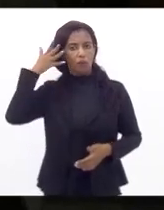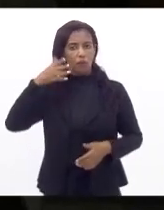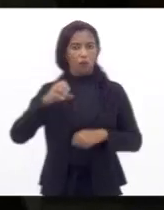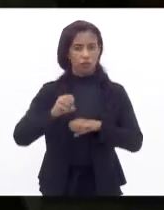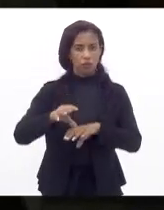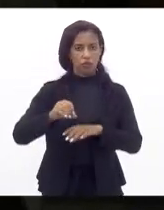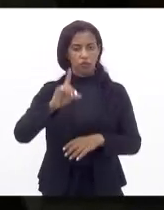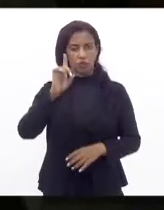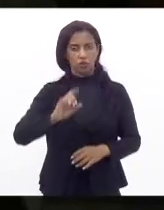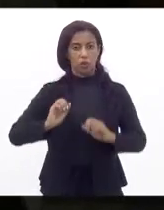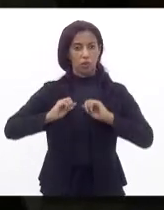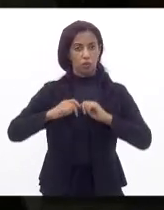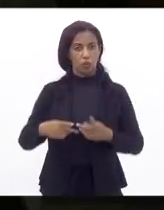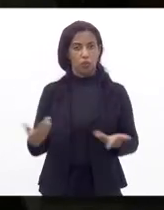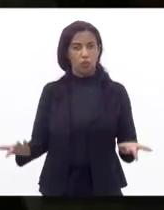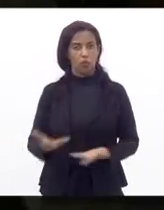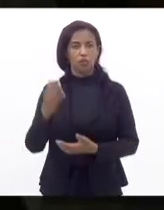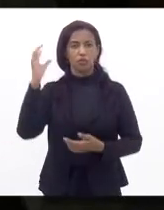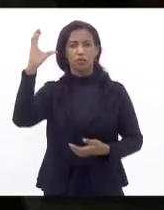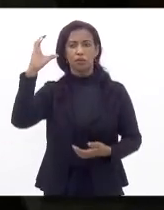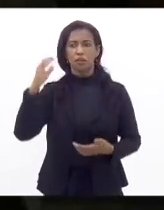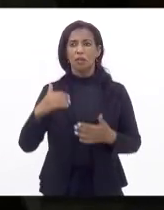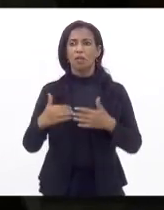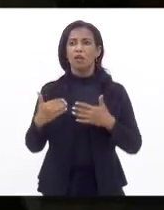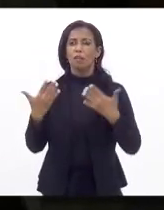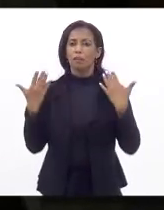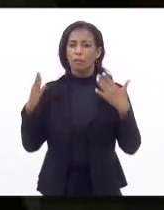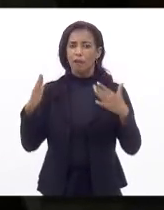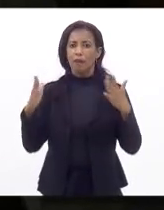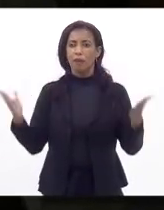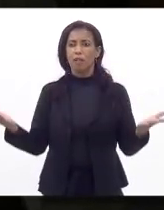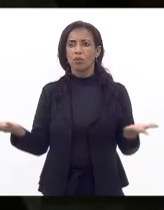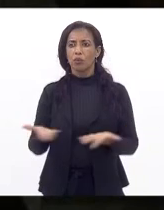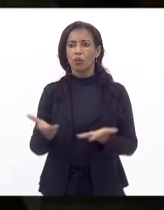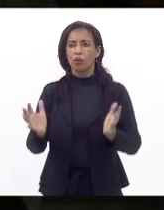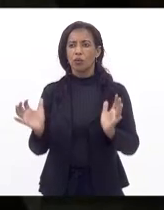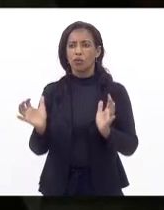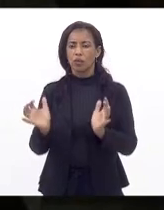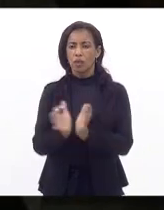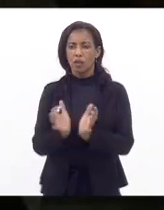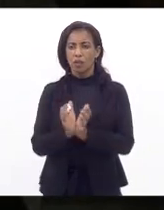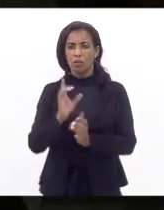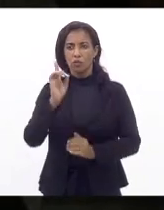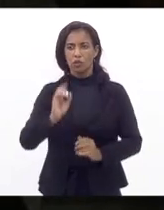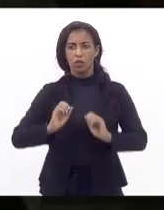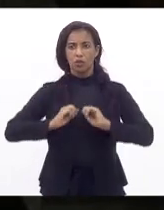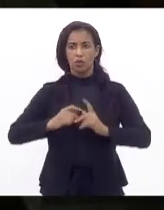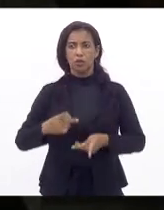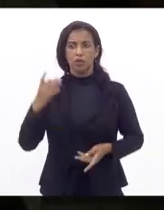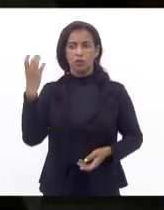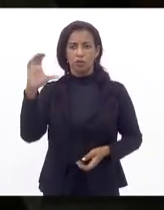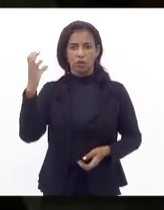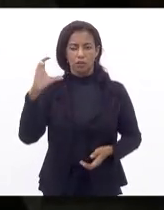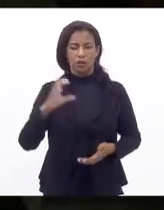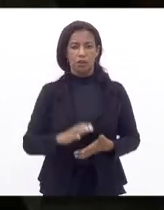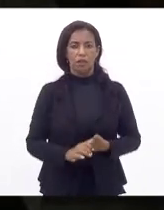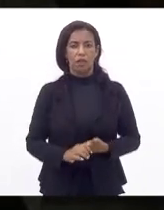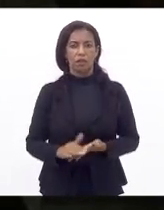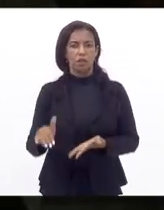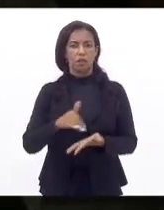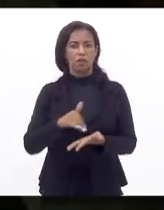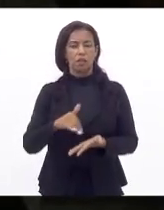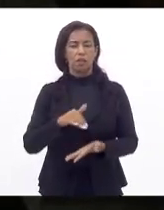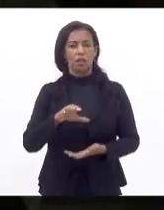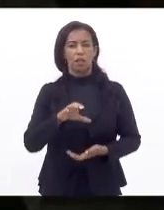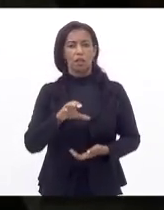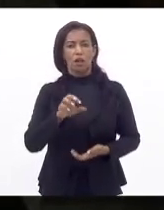Educação e Direitos Humanos hoje em Niterói. Saúdo mais uma vez a equipe da Secretaria Municipal de Direitos Humanos de Niterói na figura do secretário Rafael